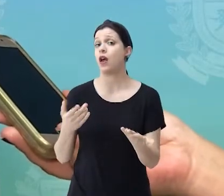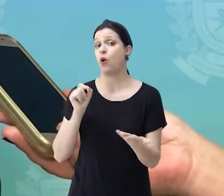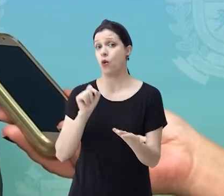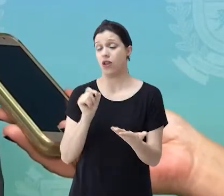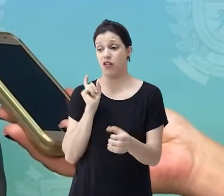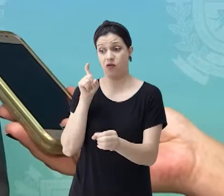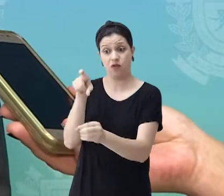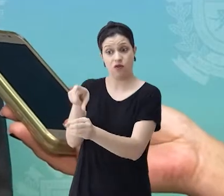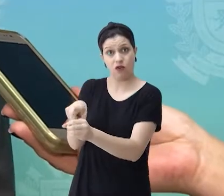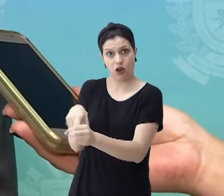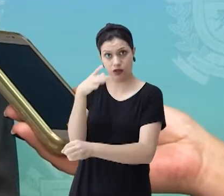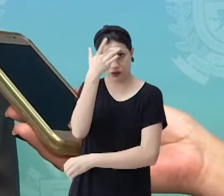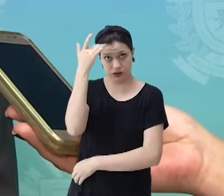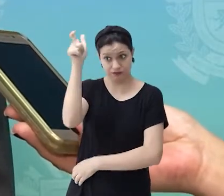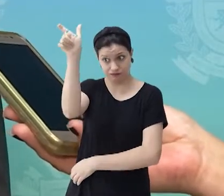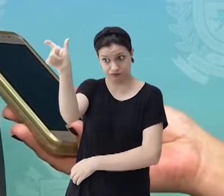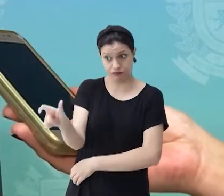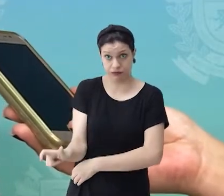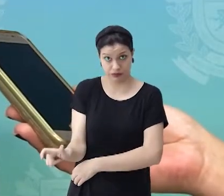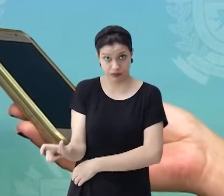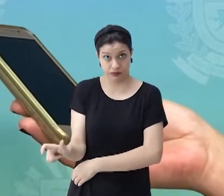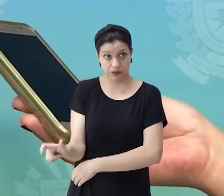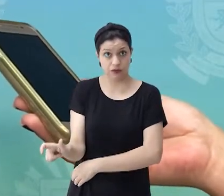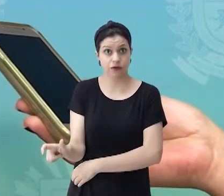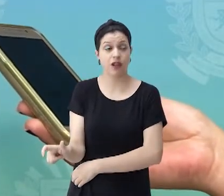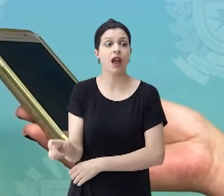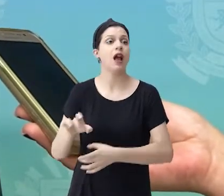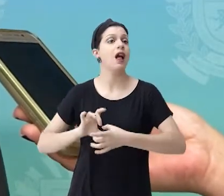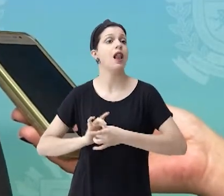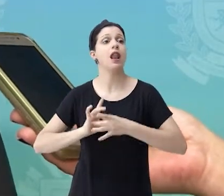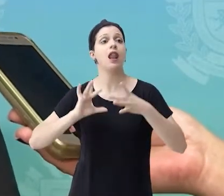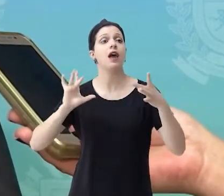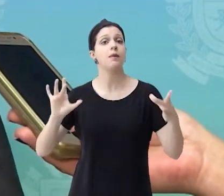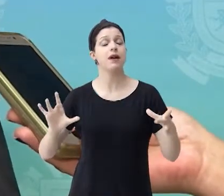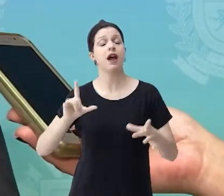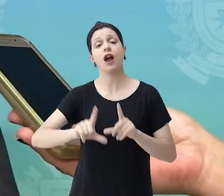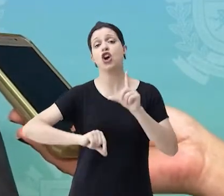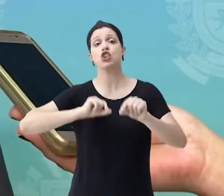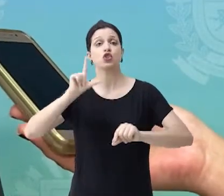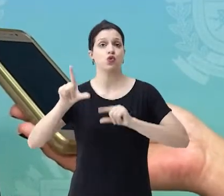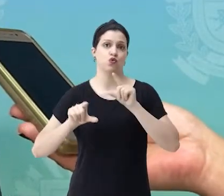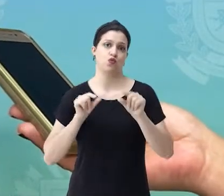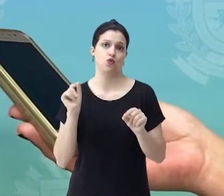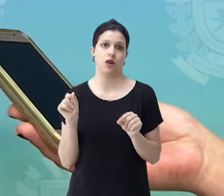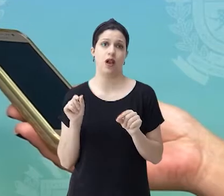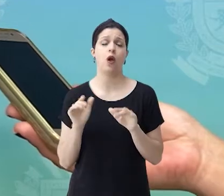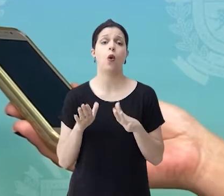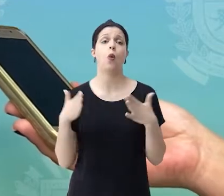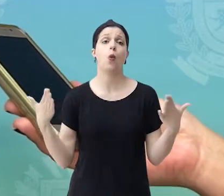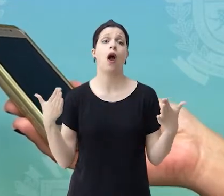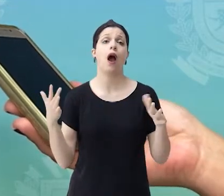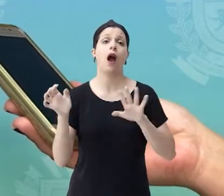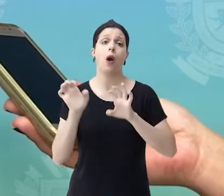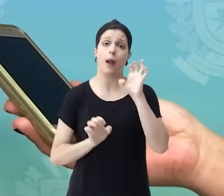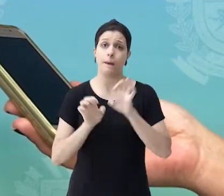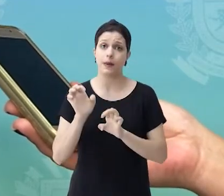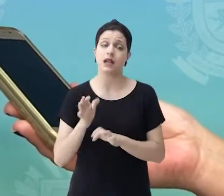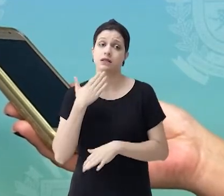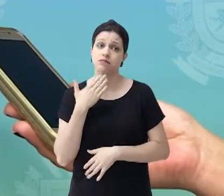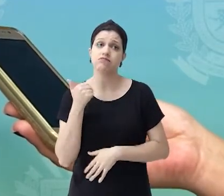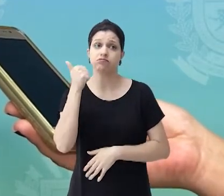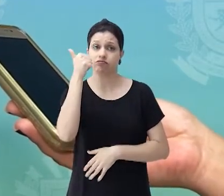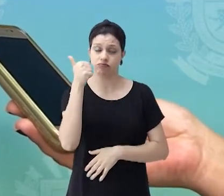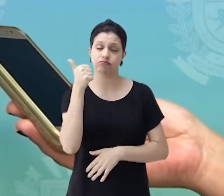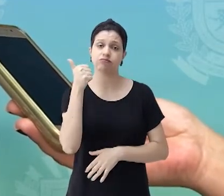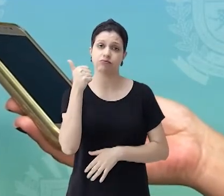nós devolvemos ao consumidor do Mato Grosso do Sul a plena liberdade de escolha